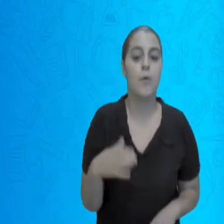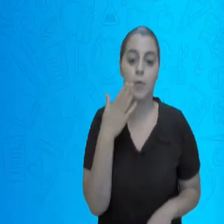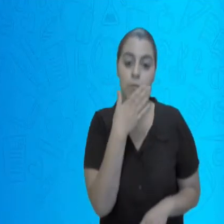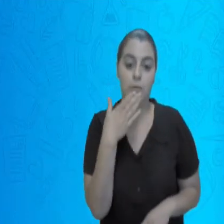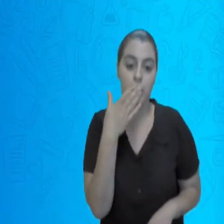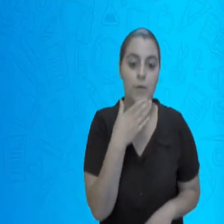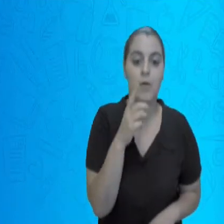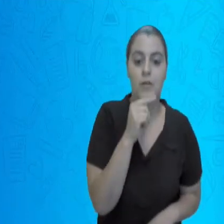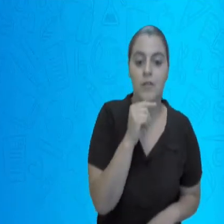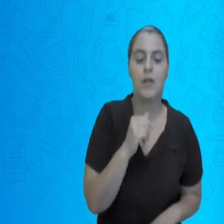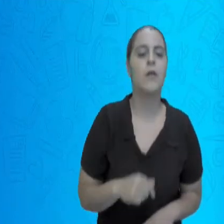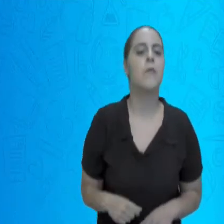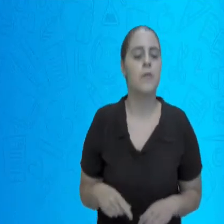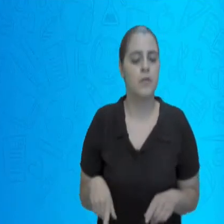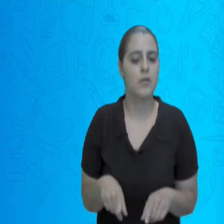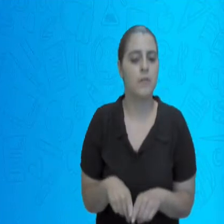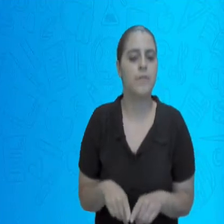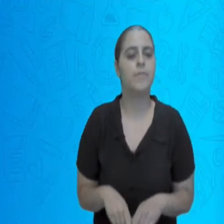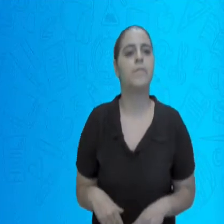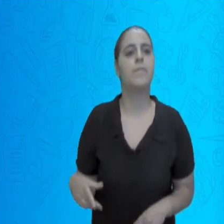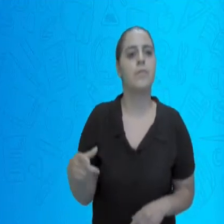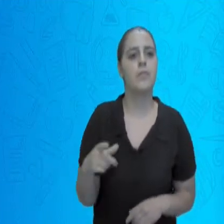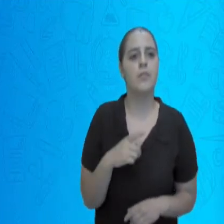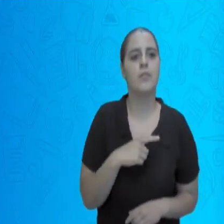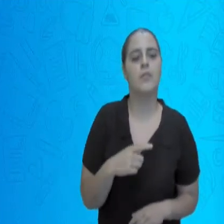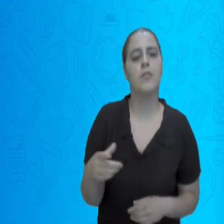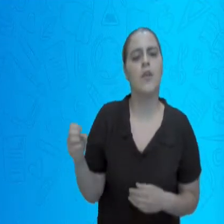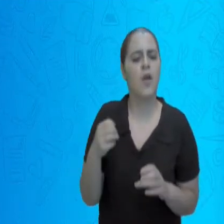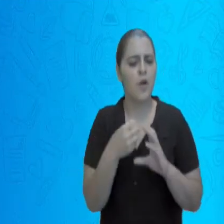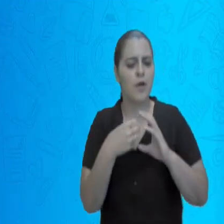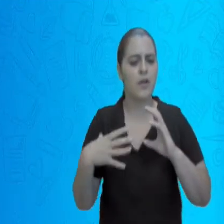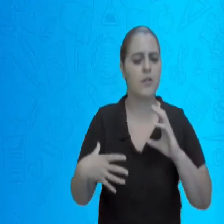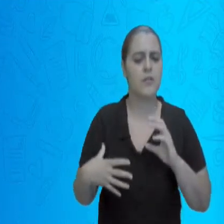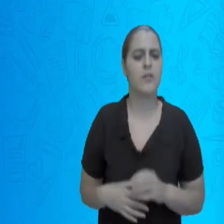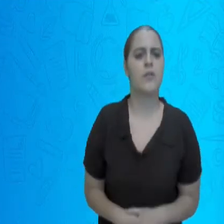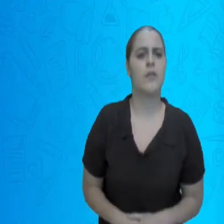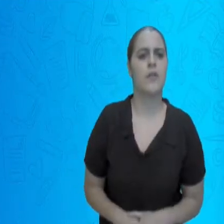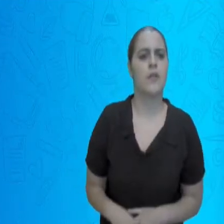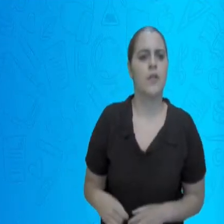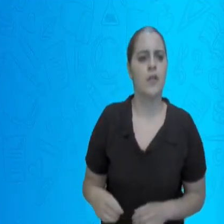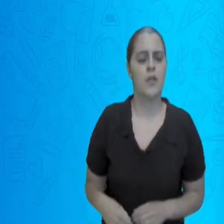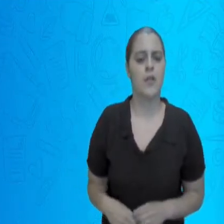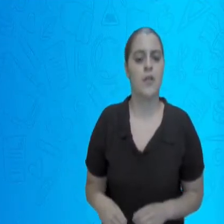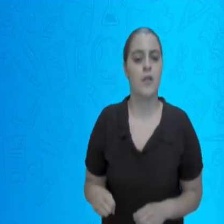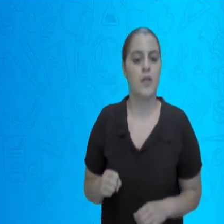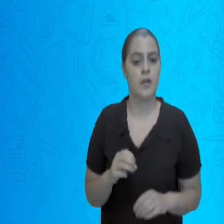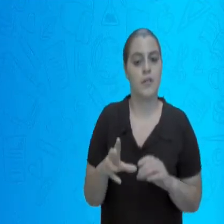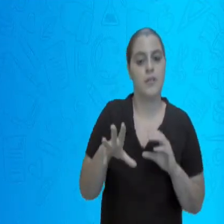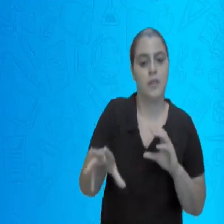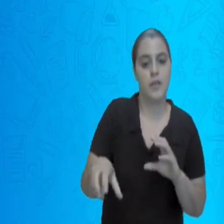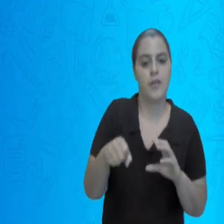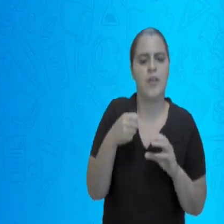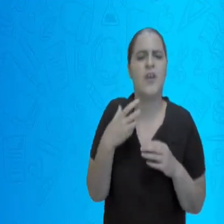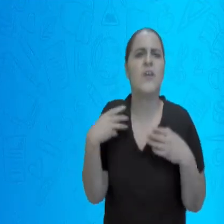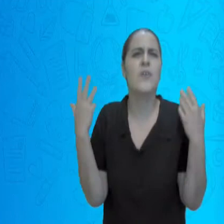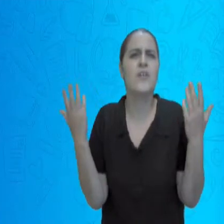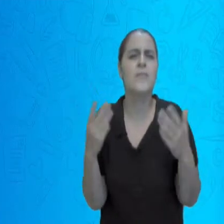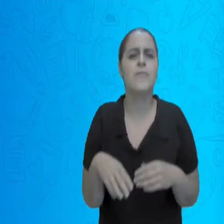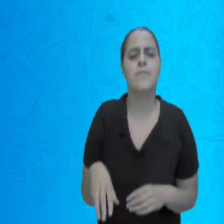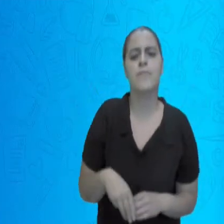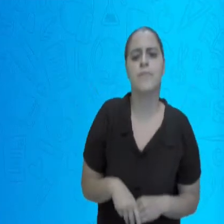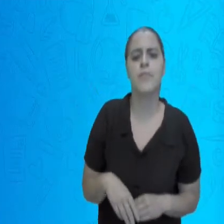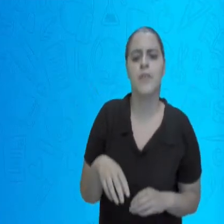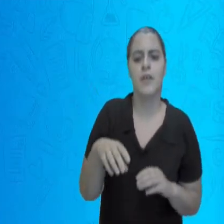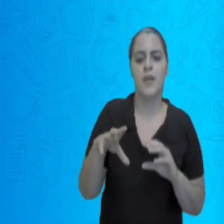protista, né? E qual que é a característica então? Eles são heterótrofos também. O que é mesmo